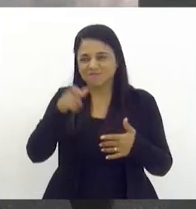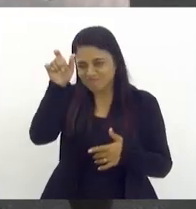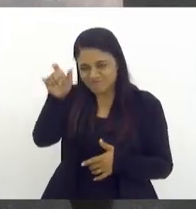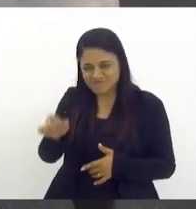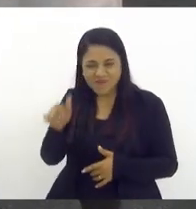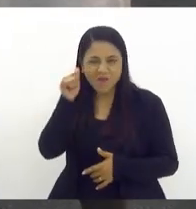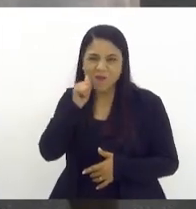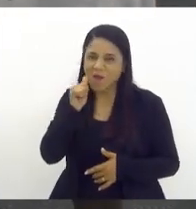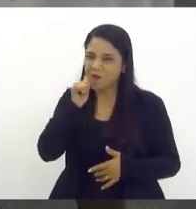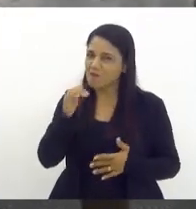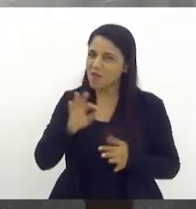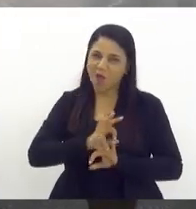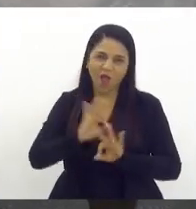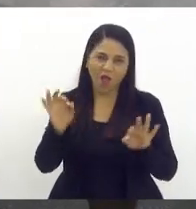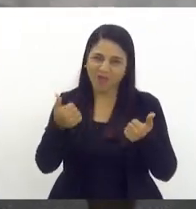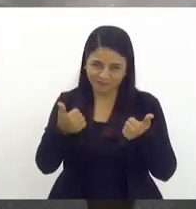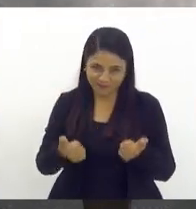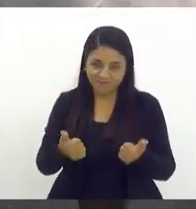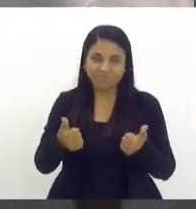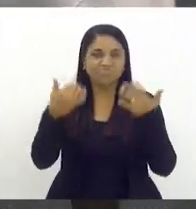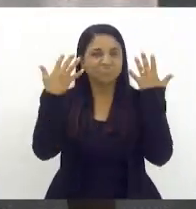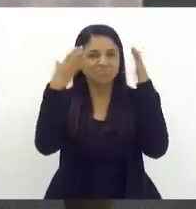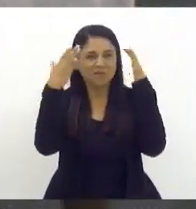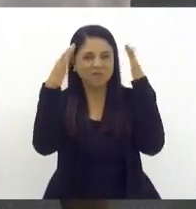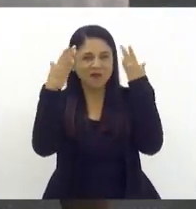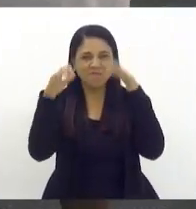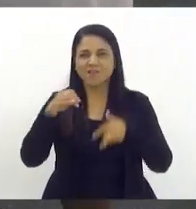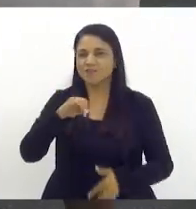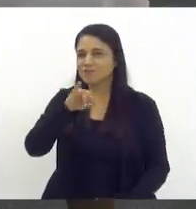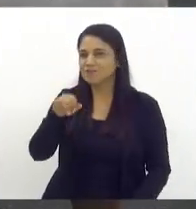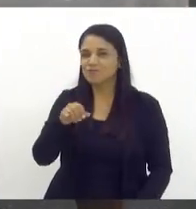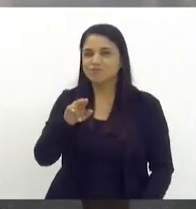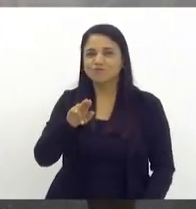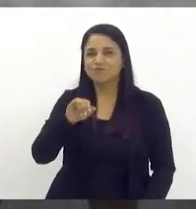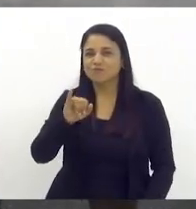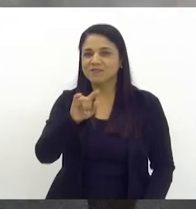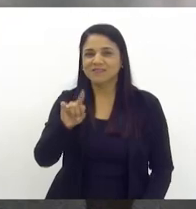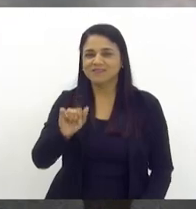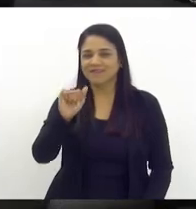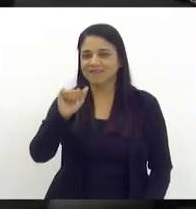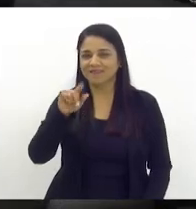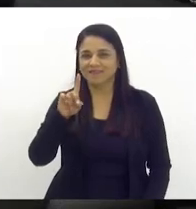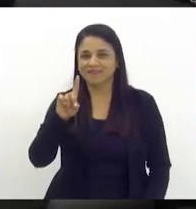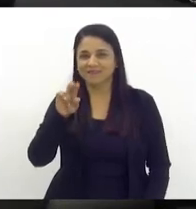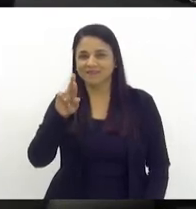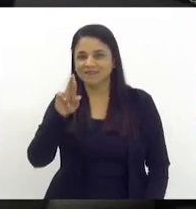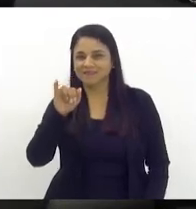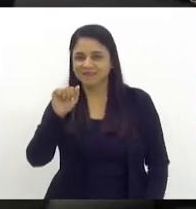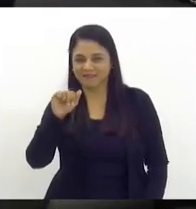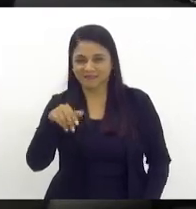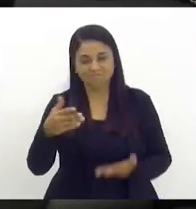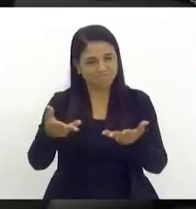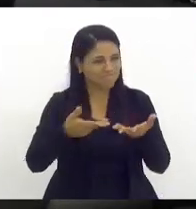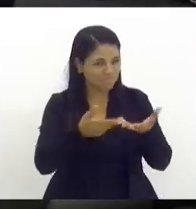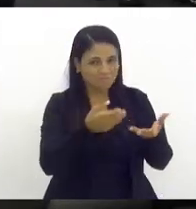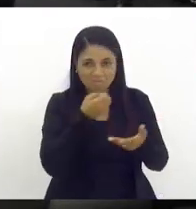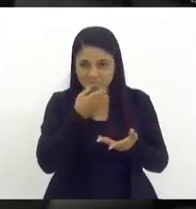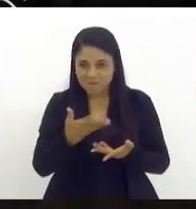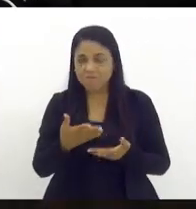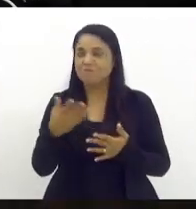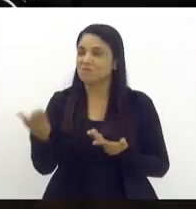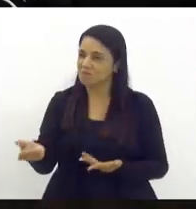trata de uma mulher. Só isso, senhor presidente. Parabéns, querida juíza. Seja bem-vinda. Bela observação, tia Ju.